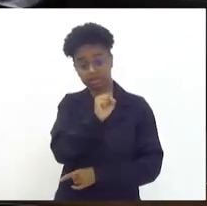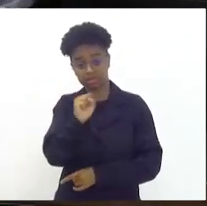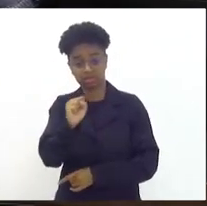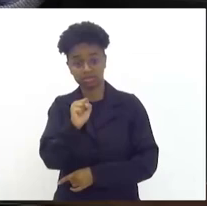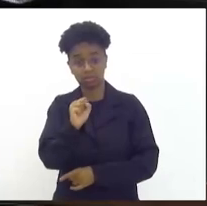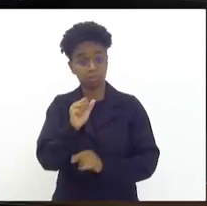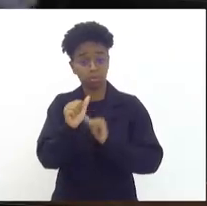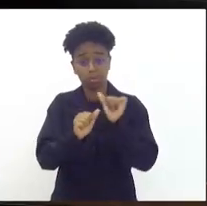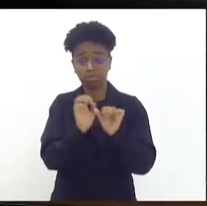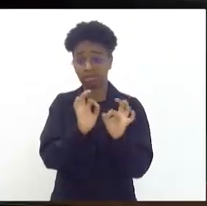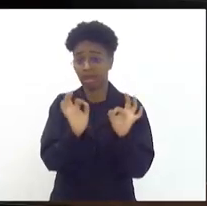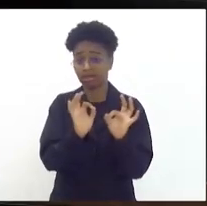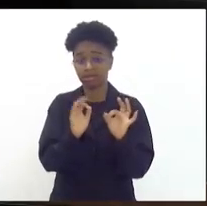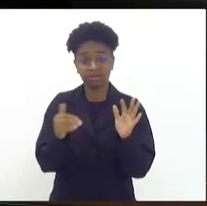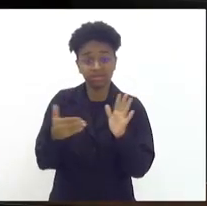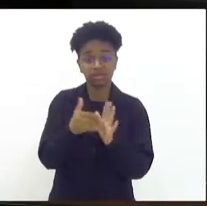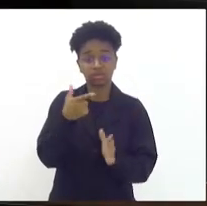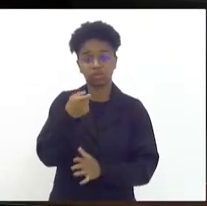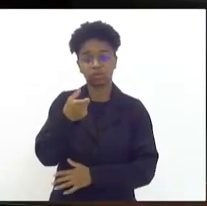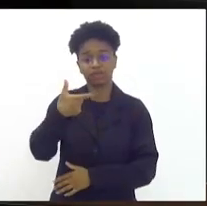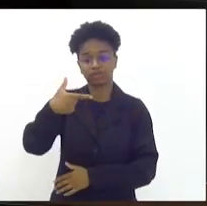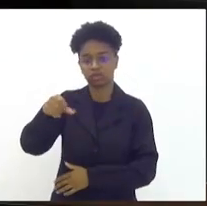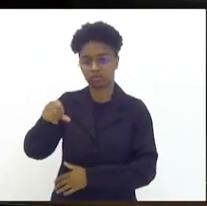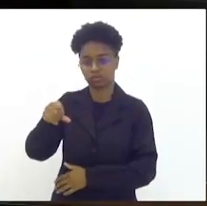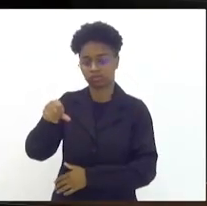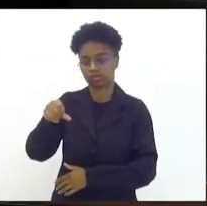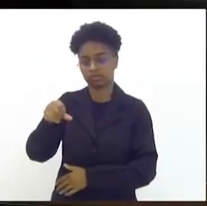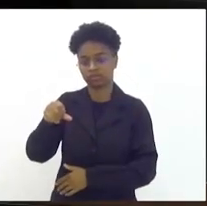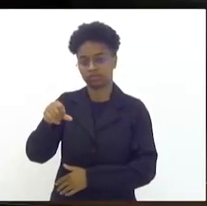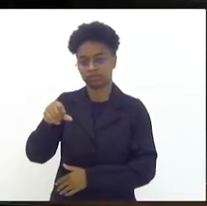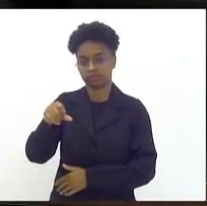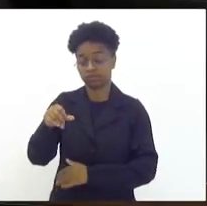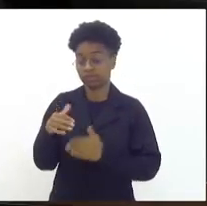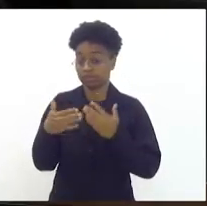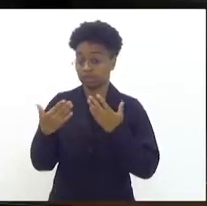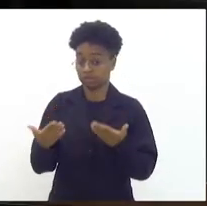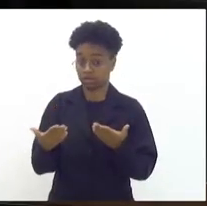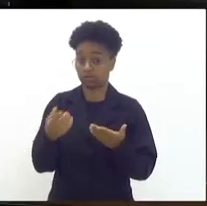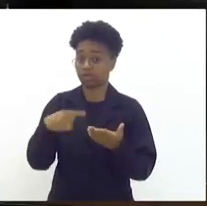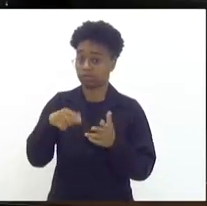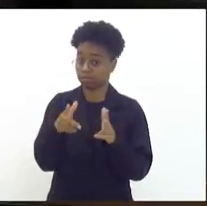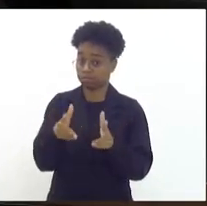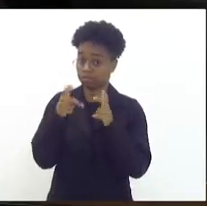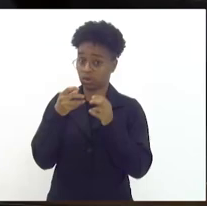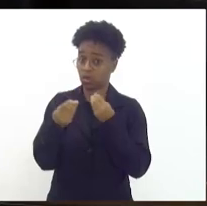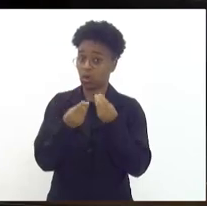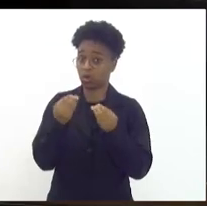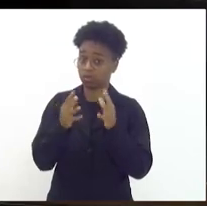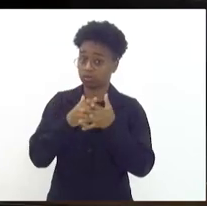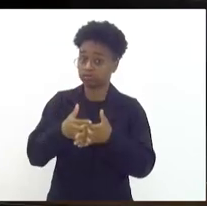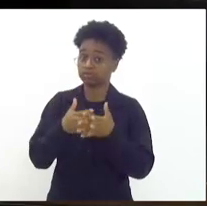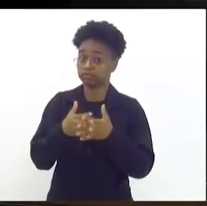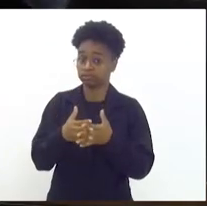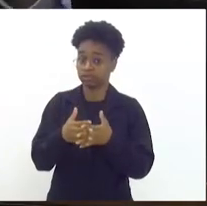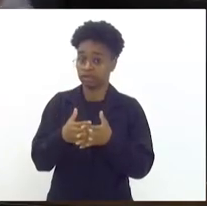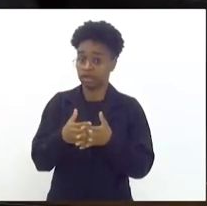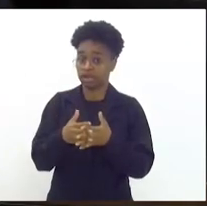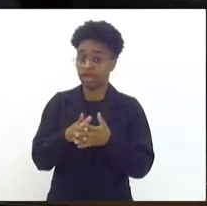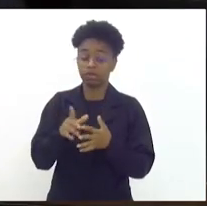nos dois até 2029 Então veja só a complicação A Promessa é simplificar